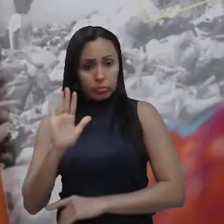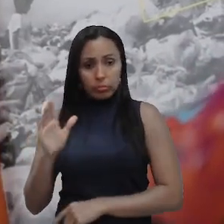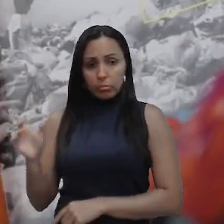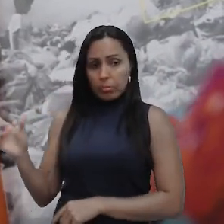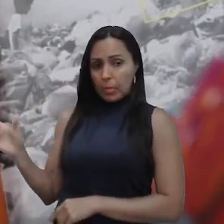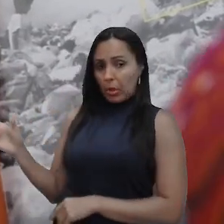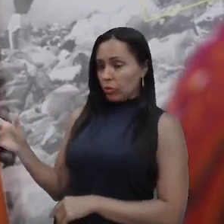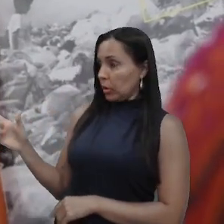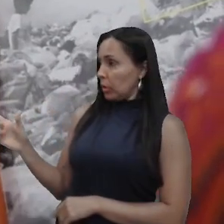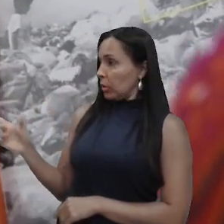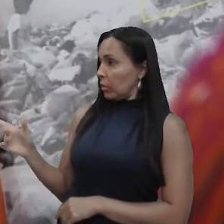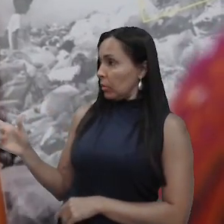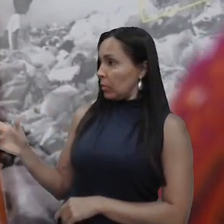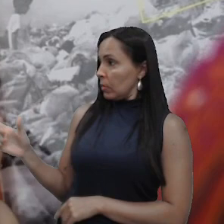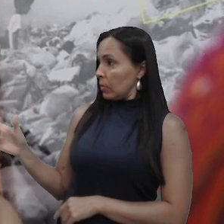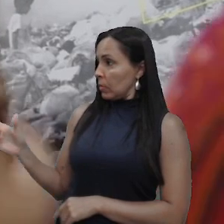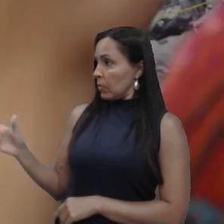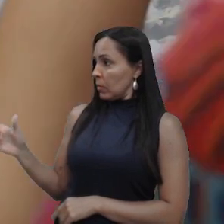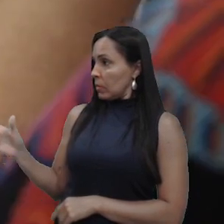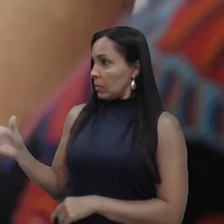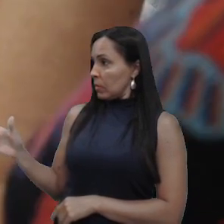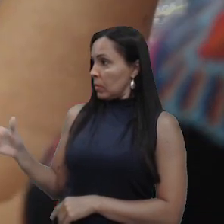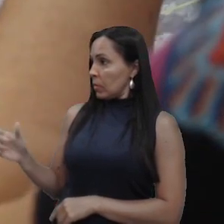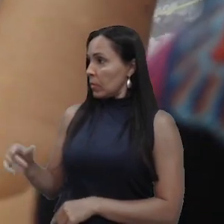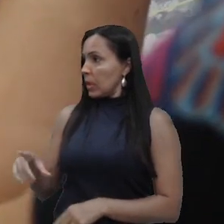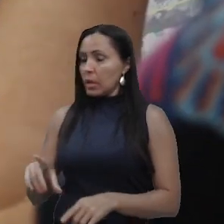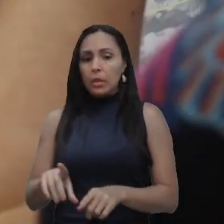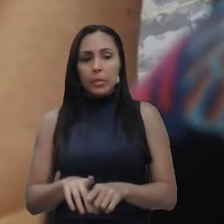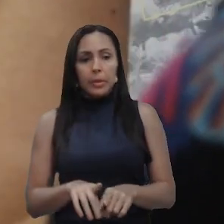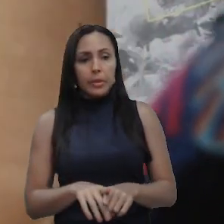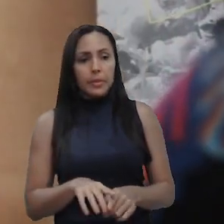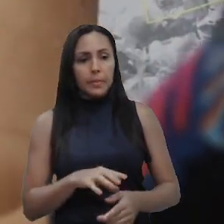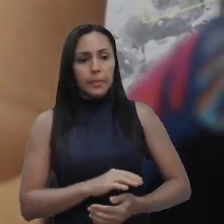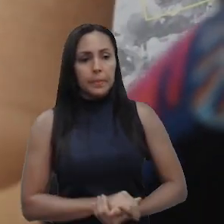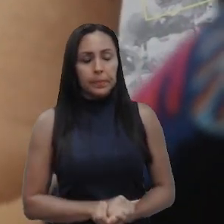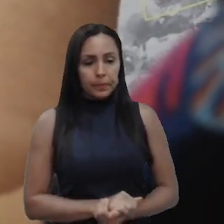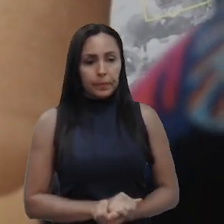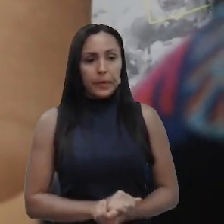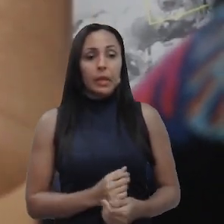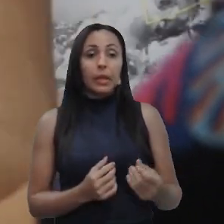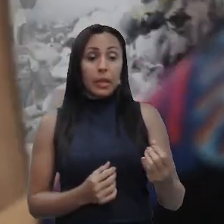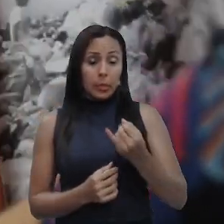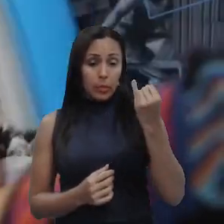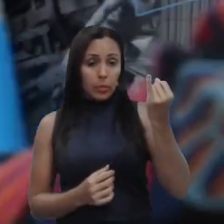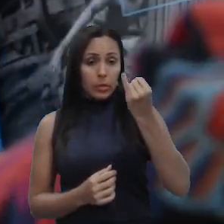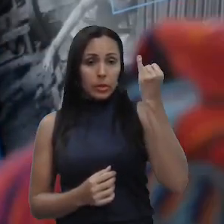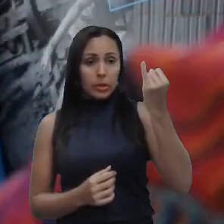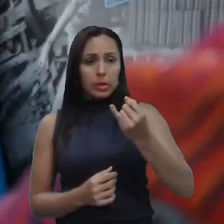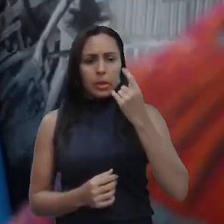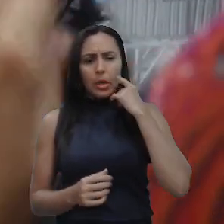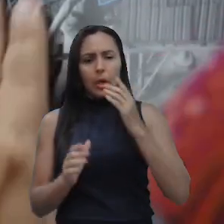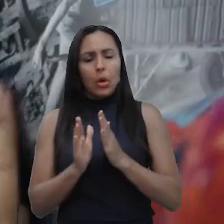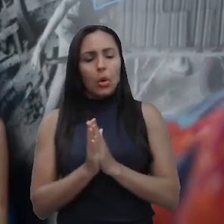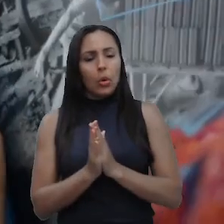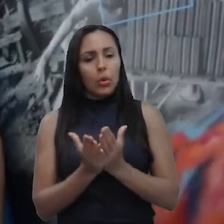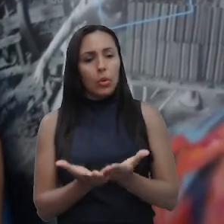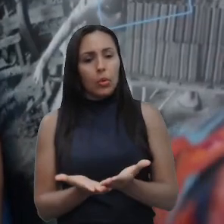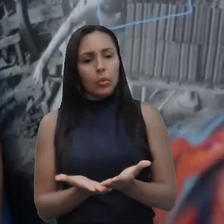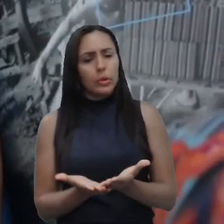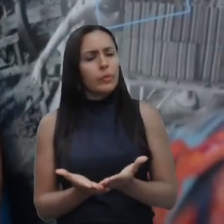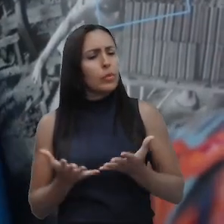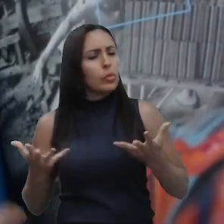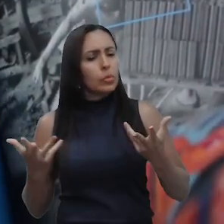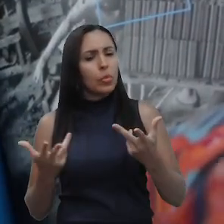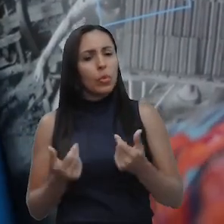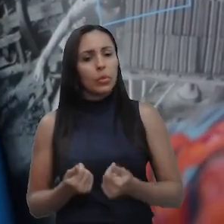Enfim, tem até uma pequena legenda, mas é bem interessante. O livro todo é assim, usando esse